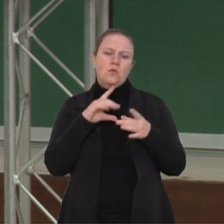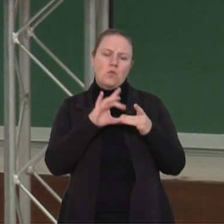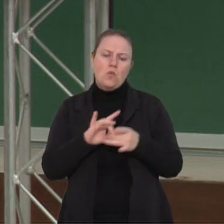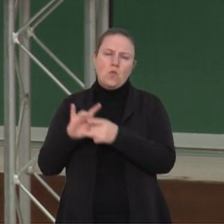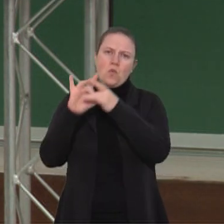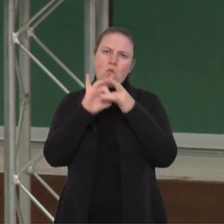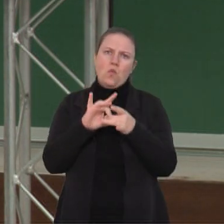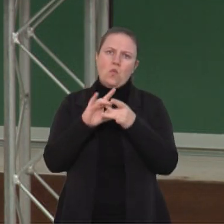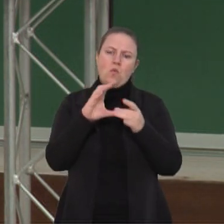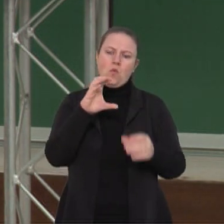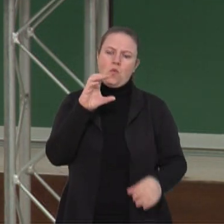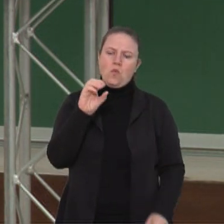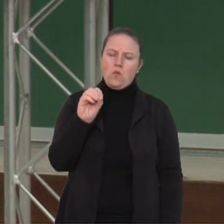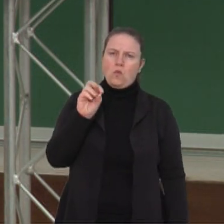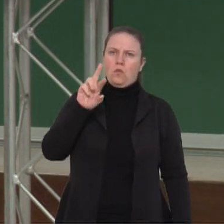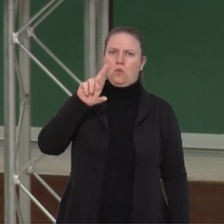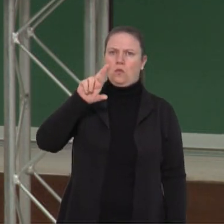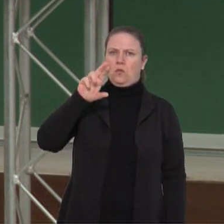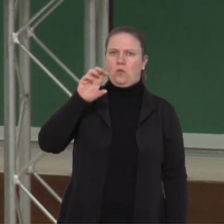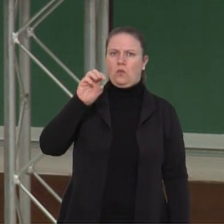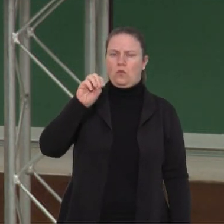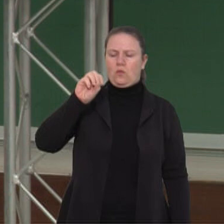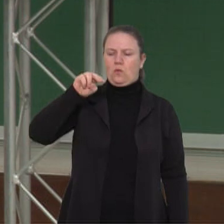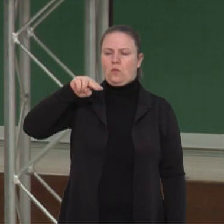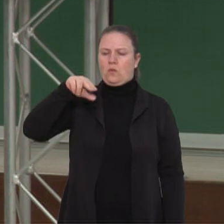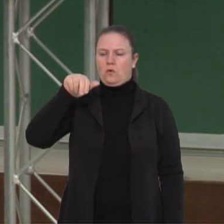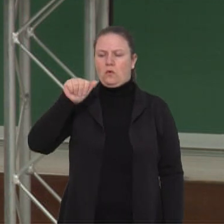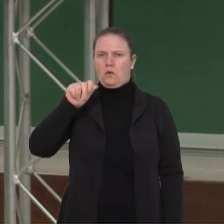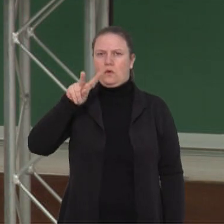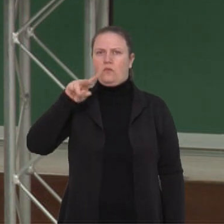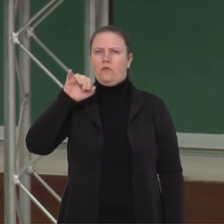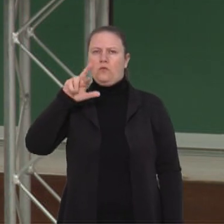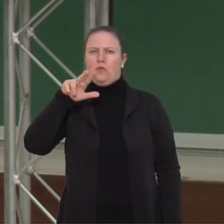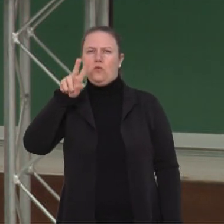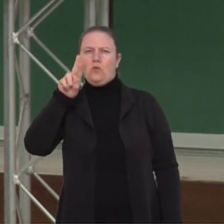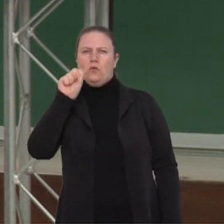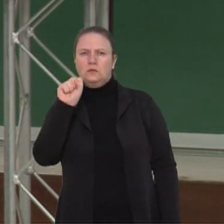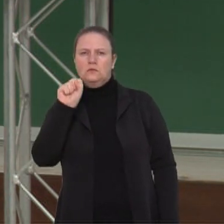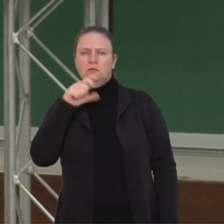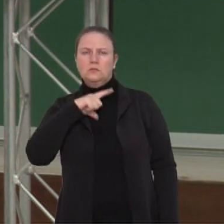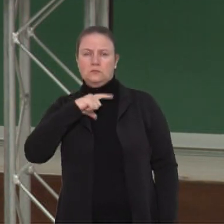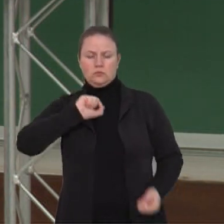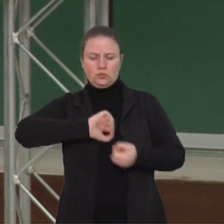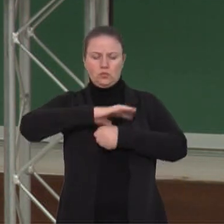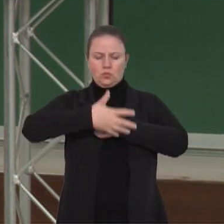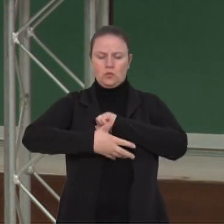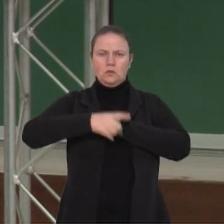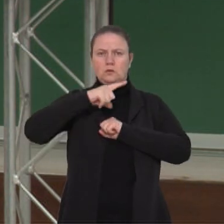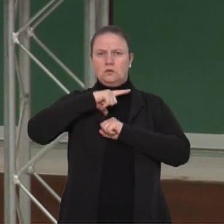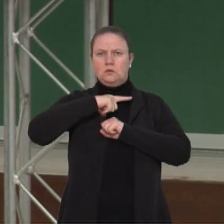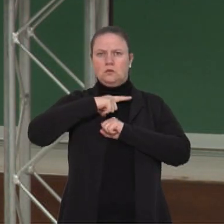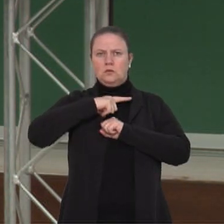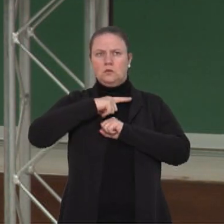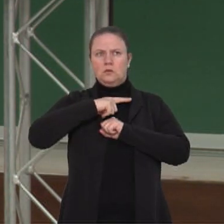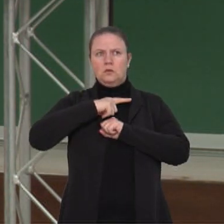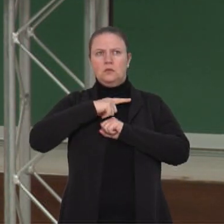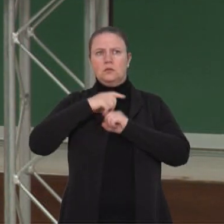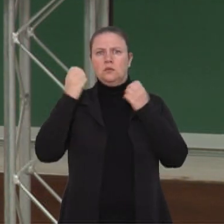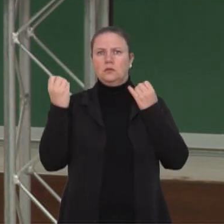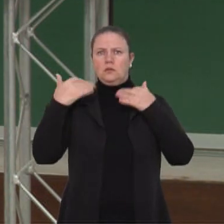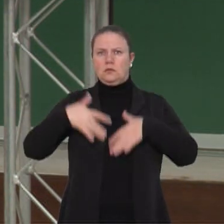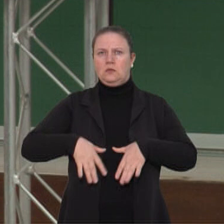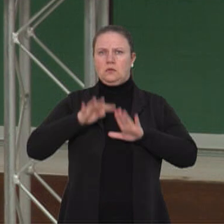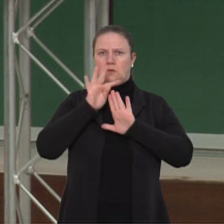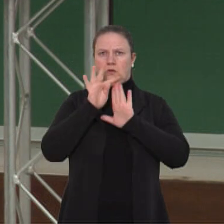que é o coronavírus, aqui, a família do coronavírus. Um tipo de vírus que é bastante presente, né, e como é explicado aqui